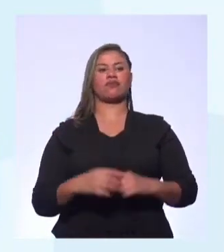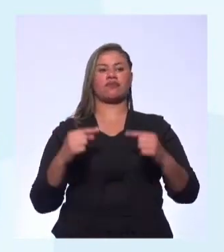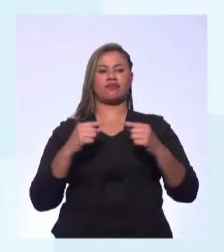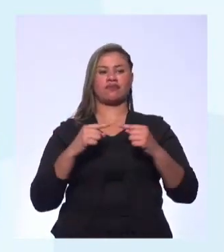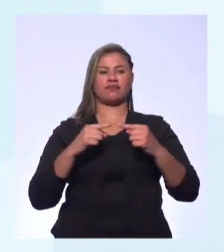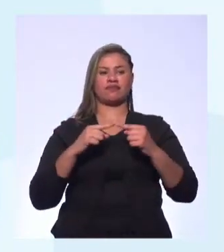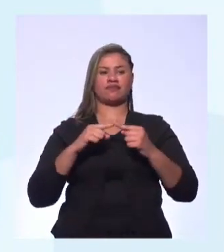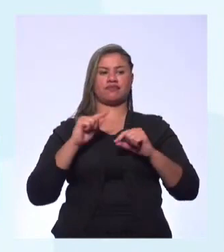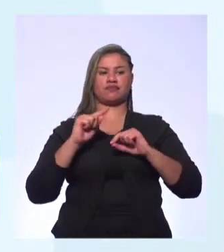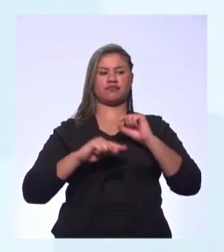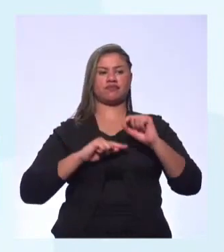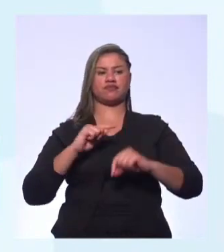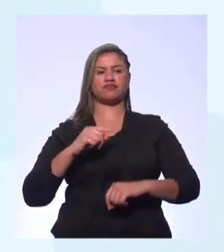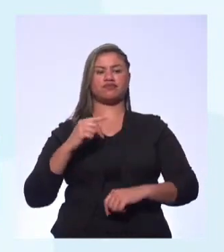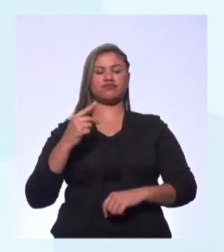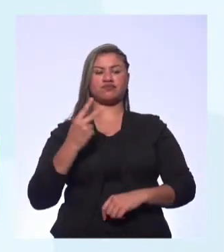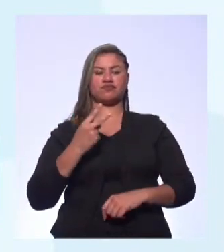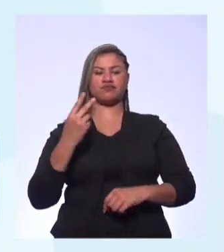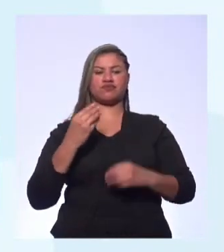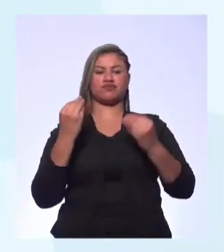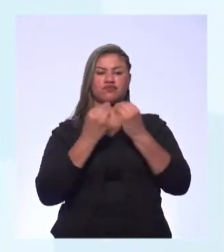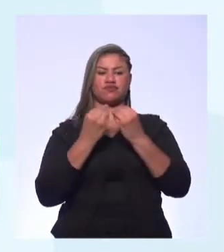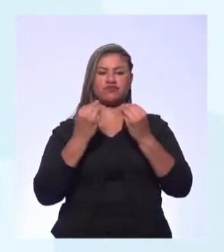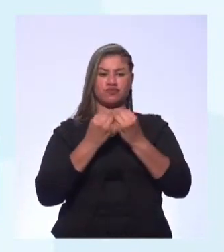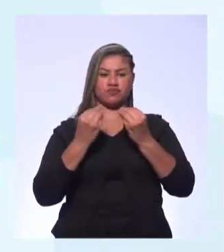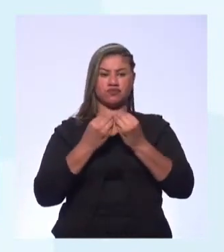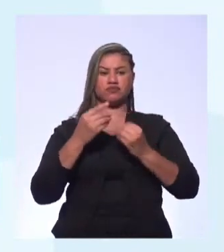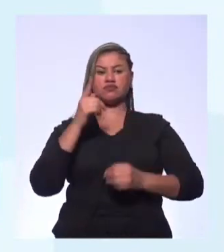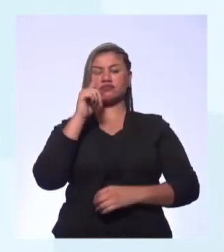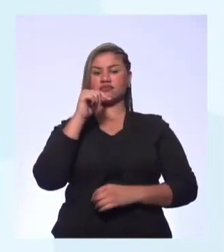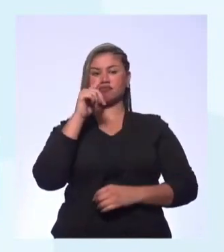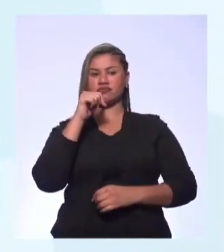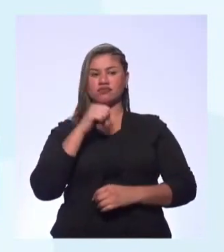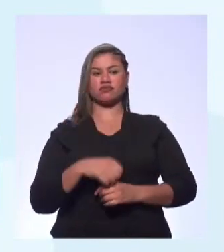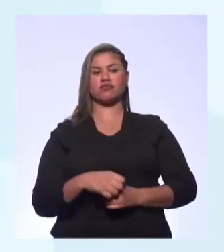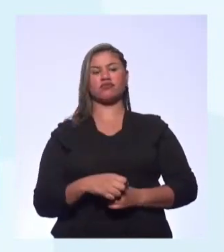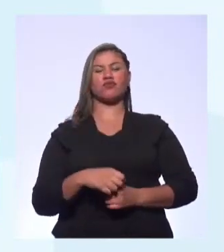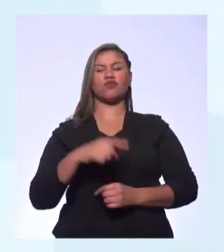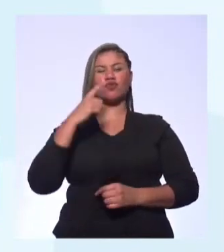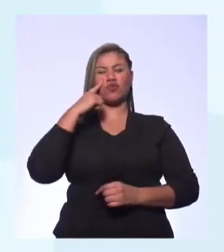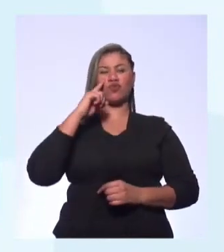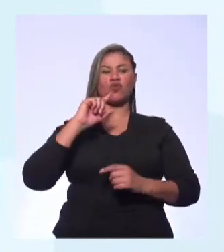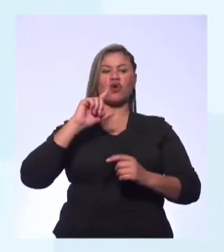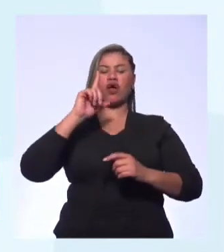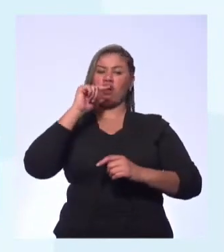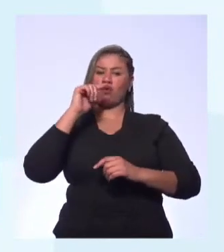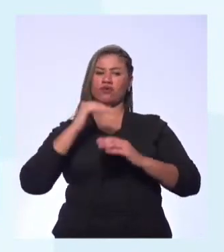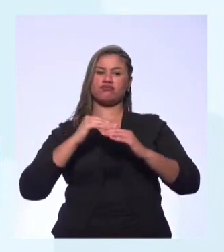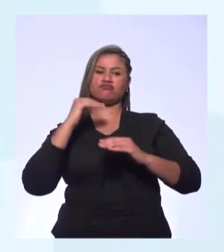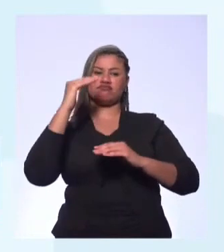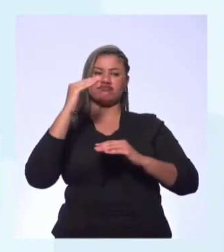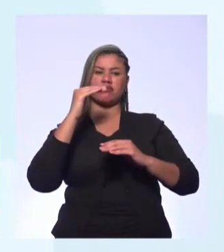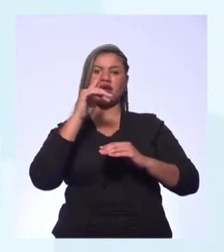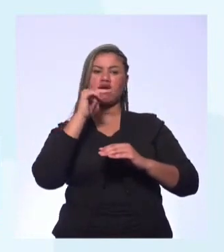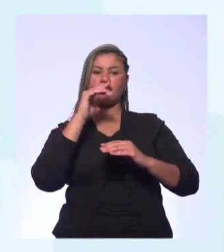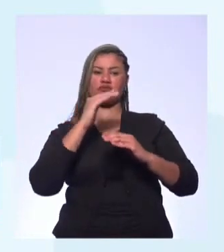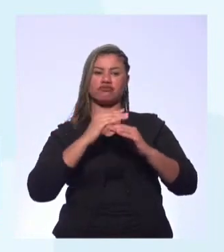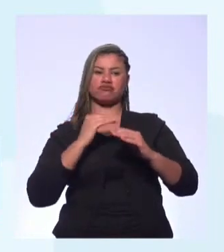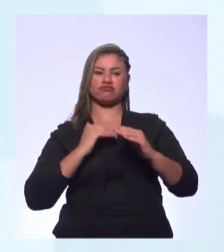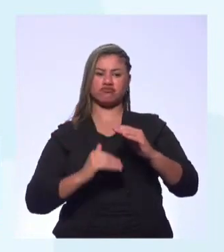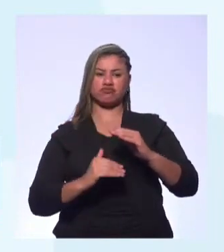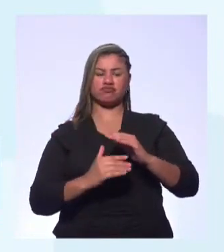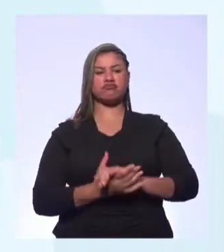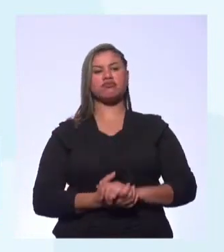2 moléculas de água. 2H2O, então eu tenho uma aguinha em cima, uma aguinha embaixo. Então, eu tenho a reação química entre o